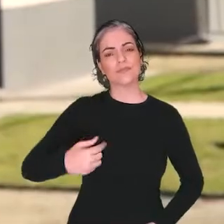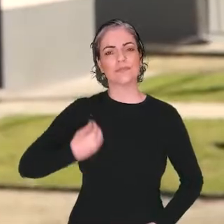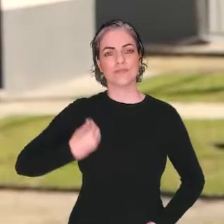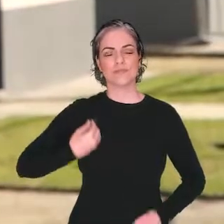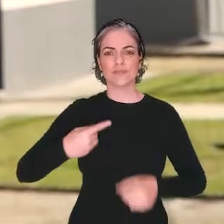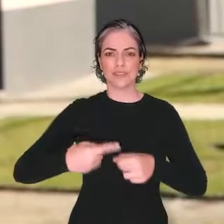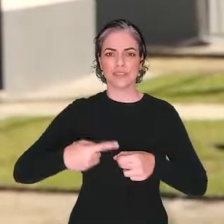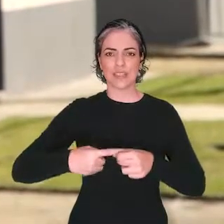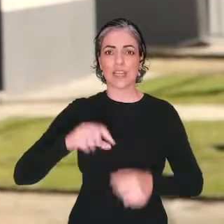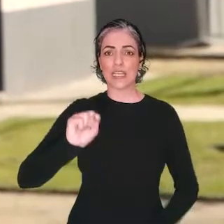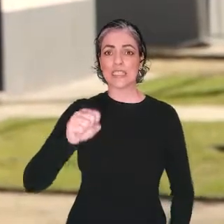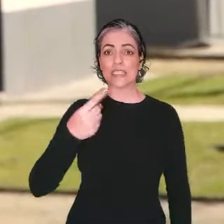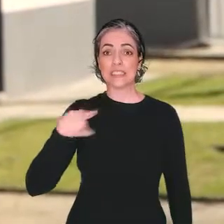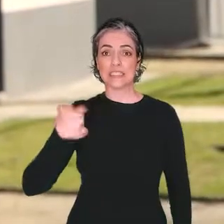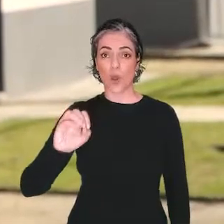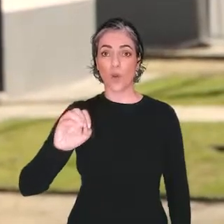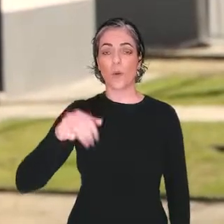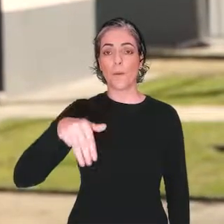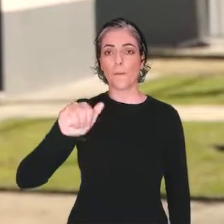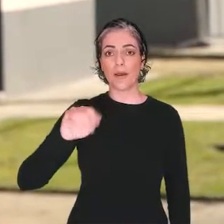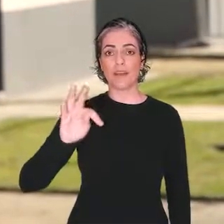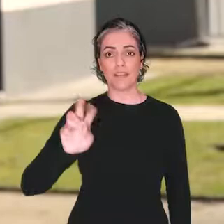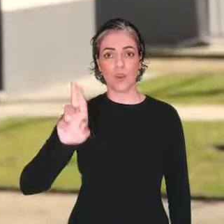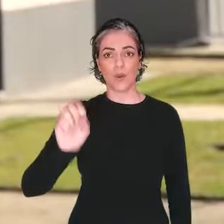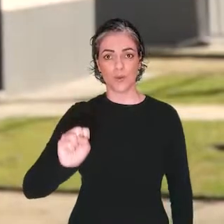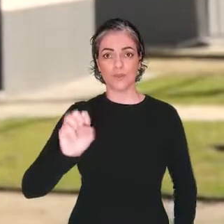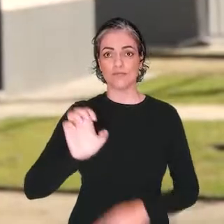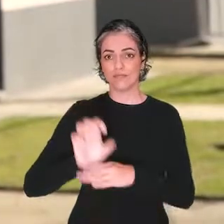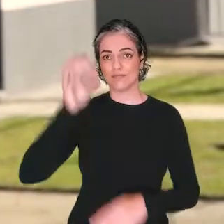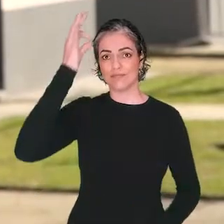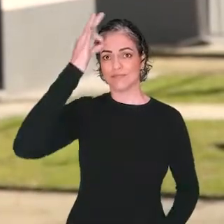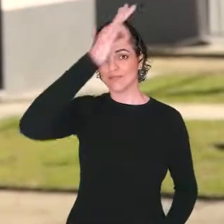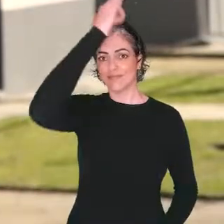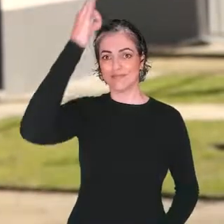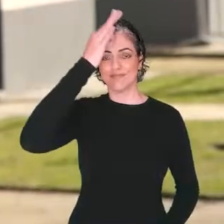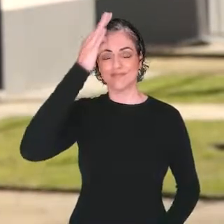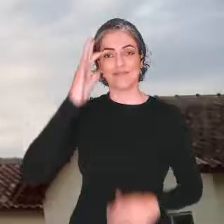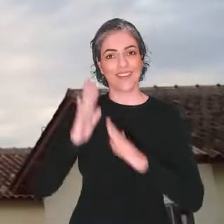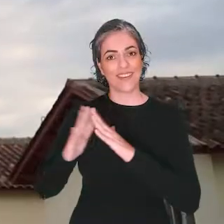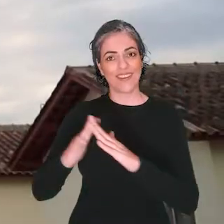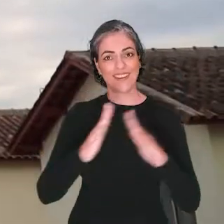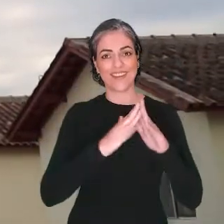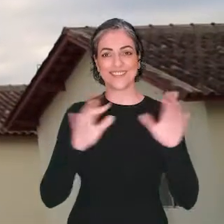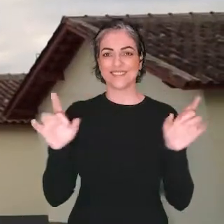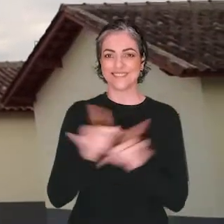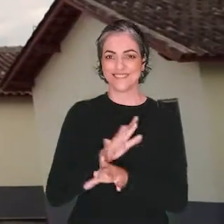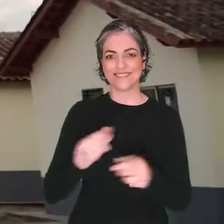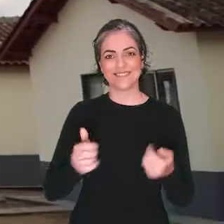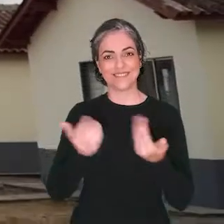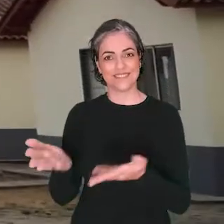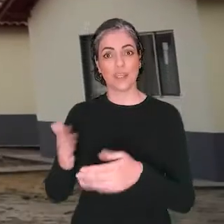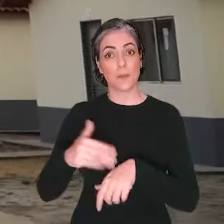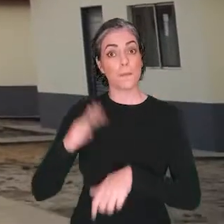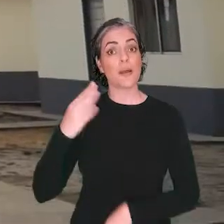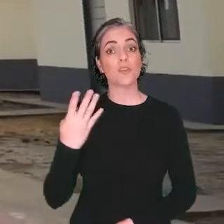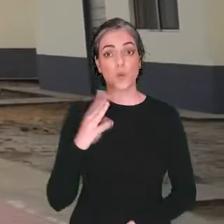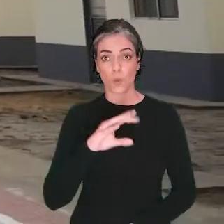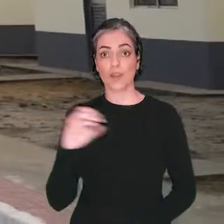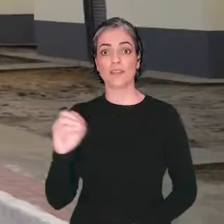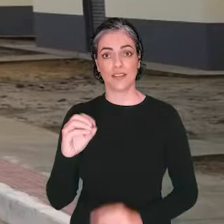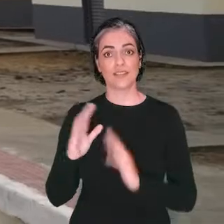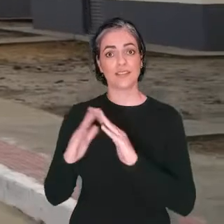Estamos aqui em São Mateus, aqui no Espírito Santo, entregando mais um residencial. São mais de 400 moradias